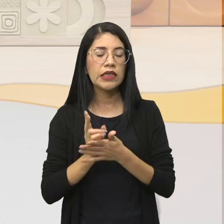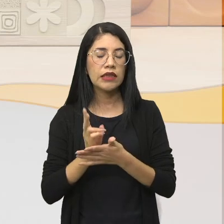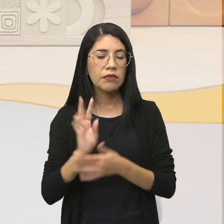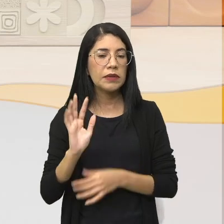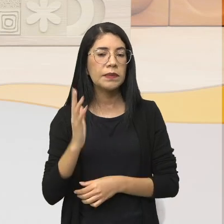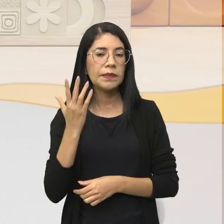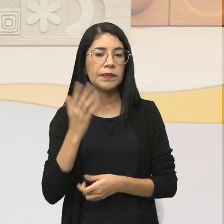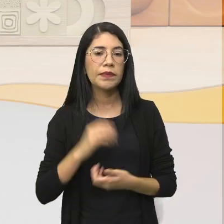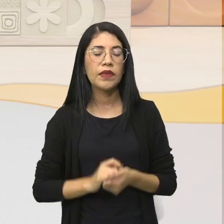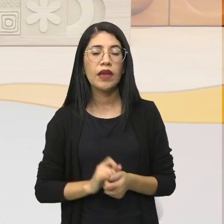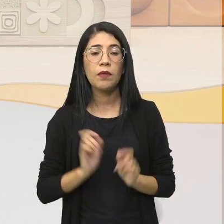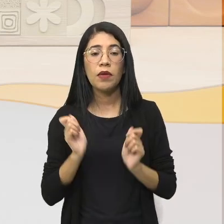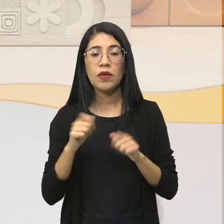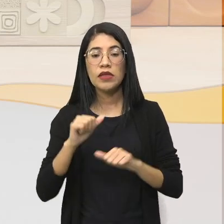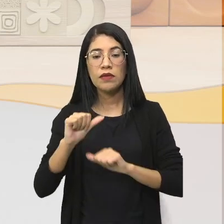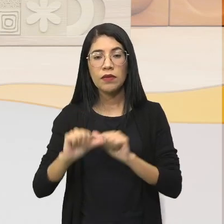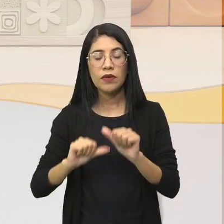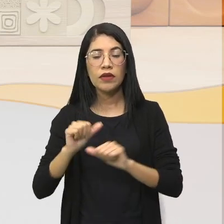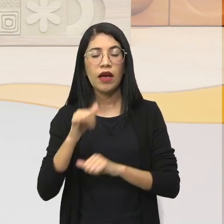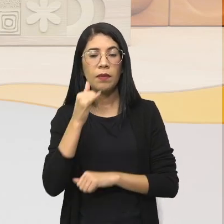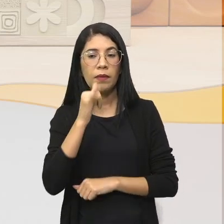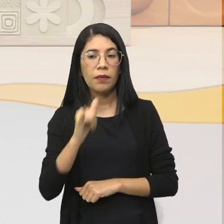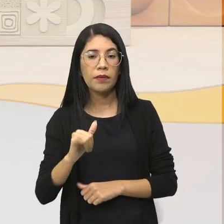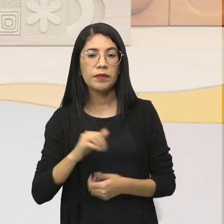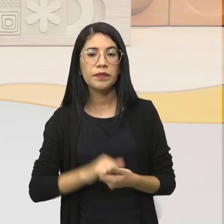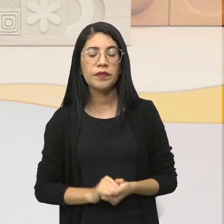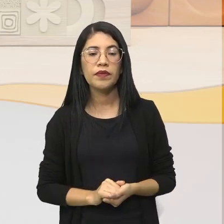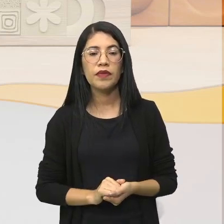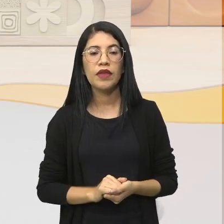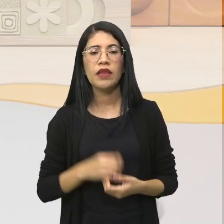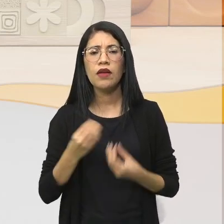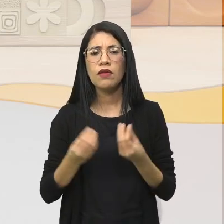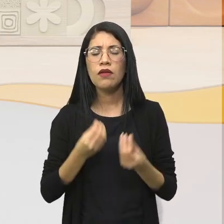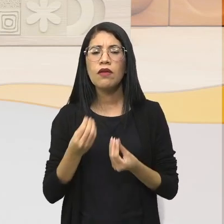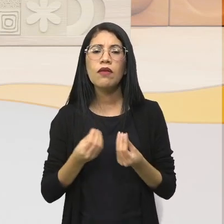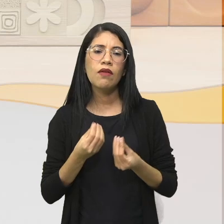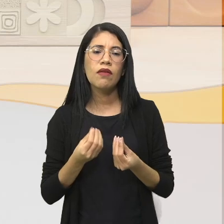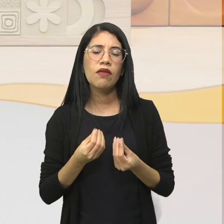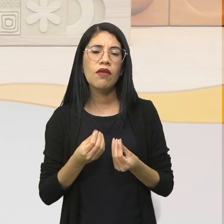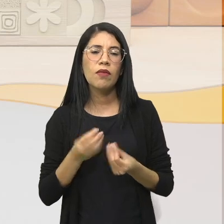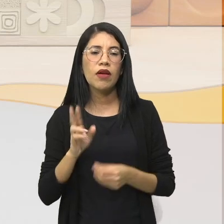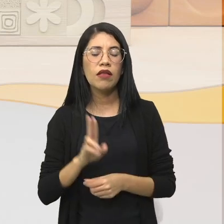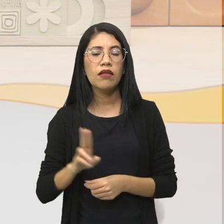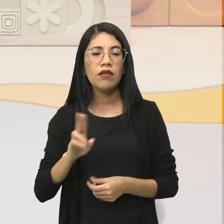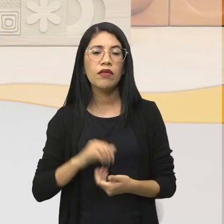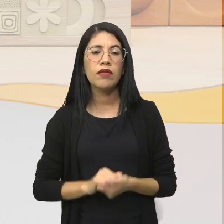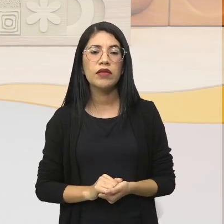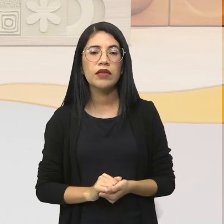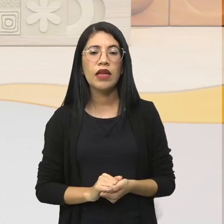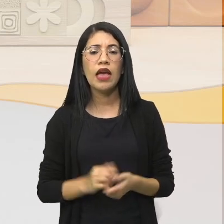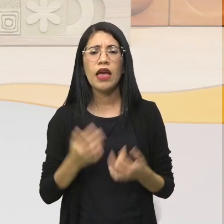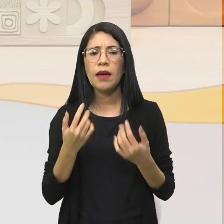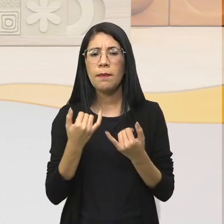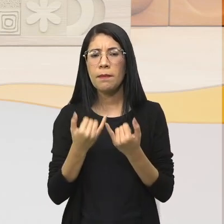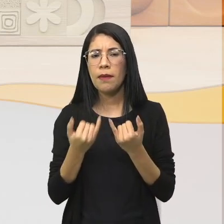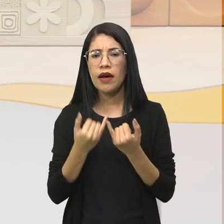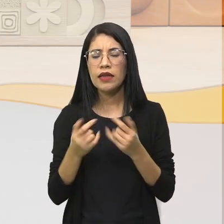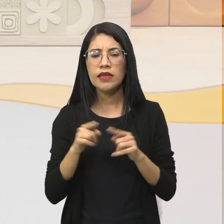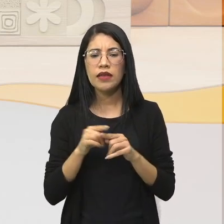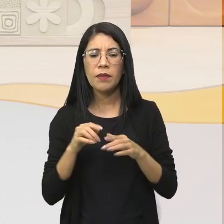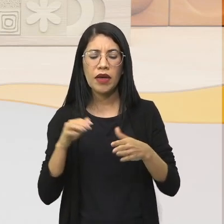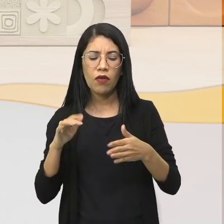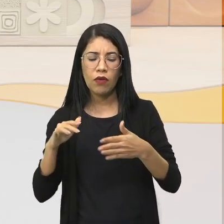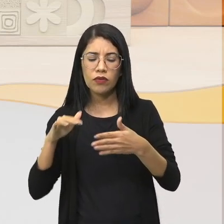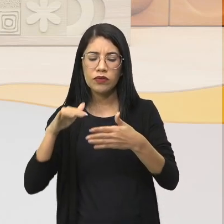né, para gerar energia elétrica. Então, ela funciona assim de uma forma relativamente semelhante a uma